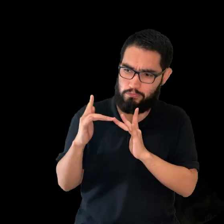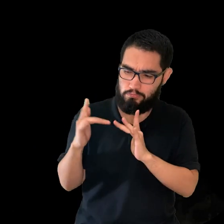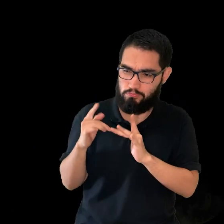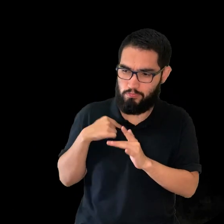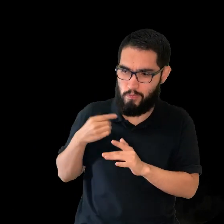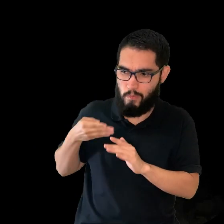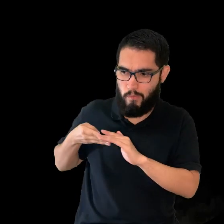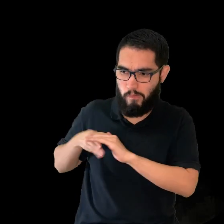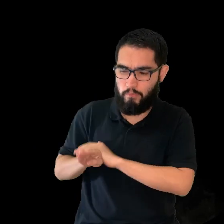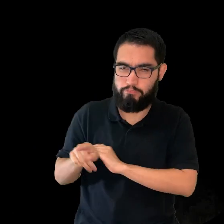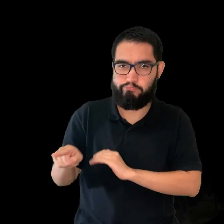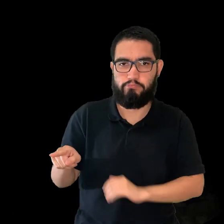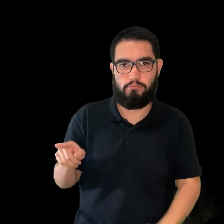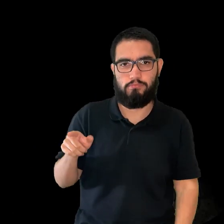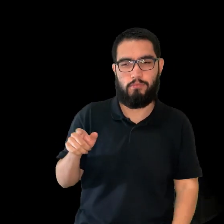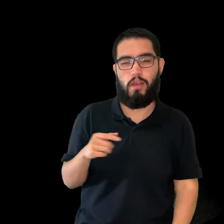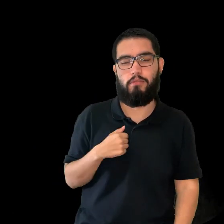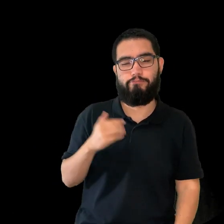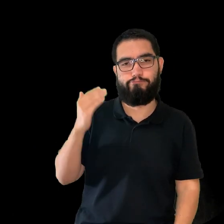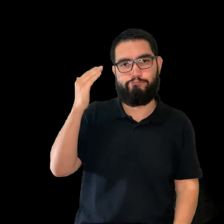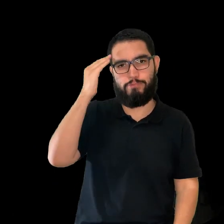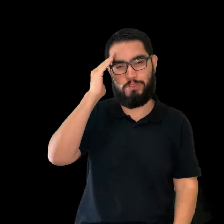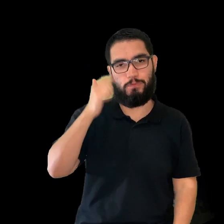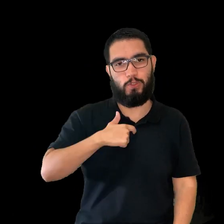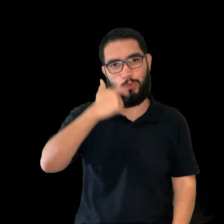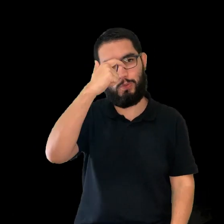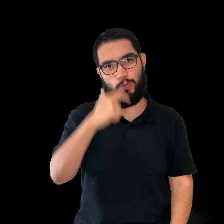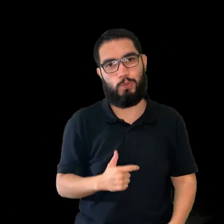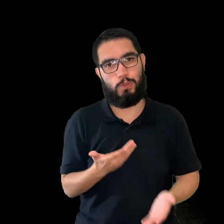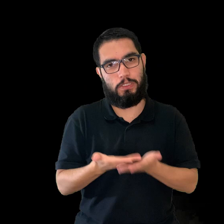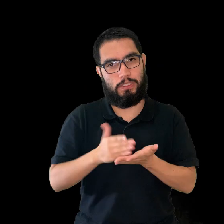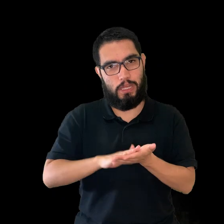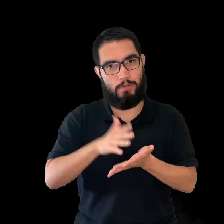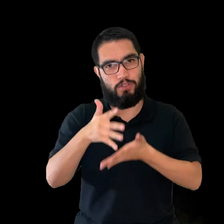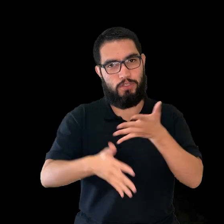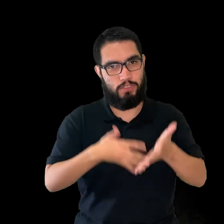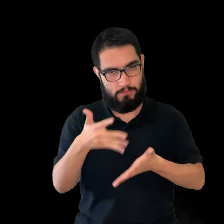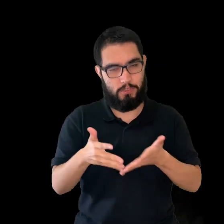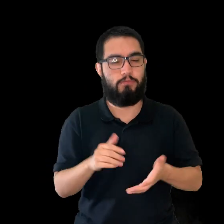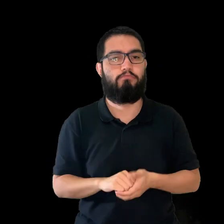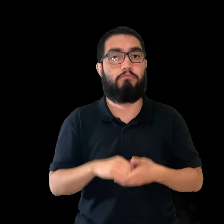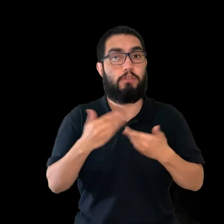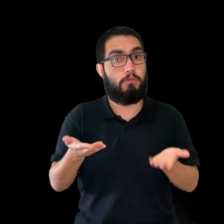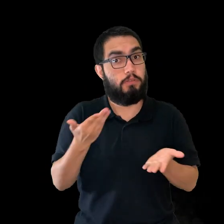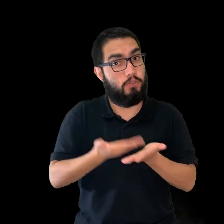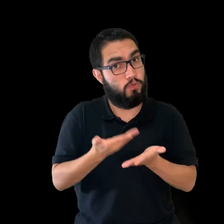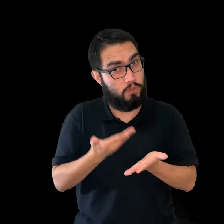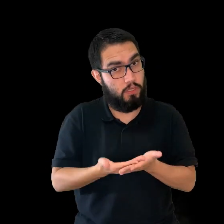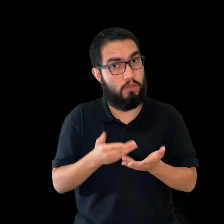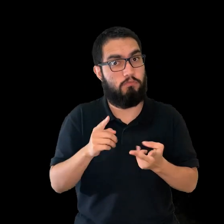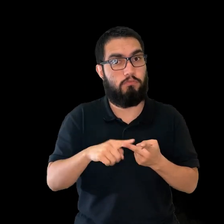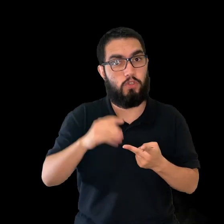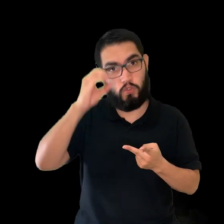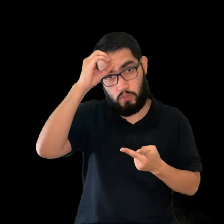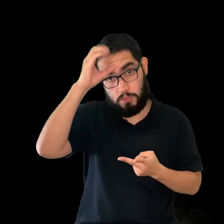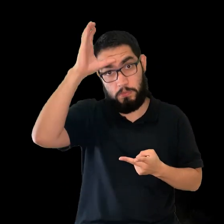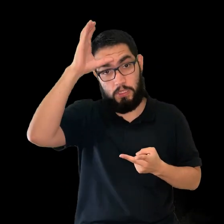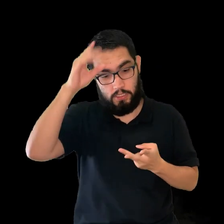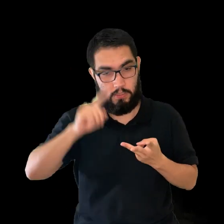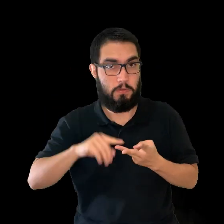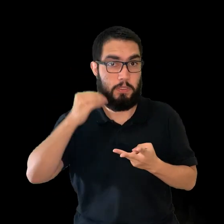nós nos sentimos aptos de fato e falar, eu sou o intérprete de Libras. Então, é estudar, é ter conhecimento, é